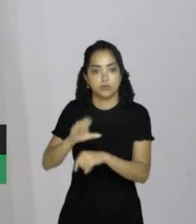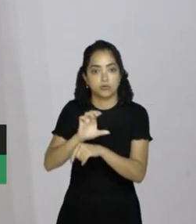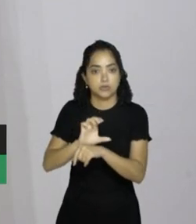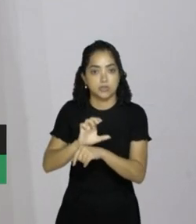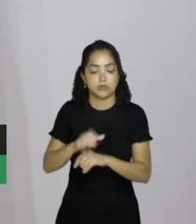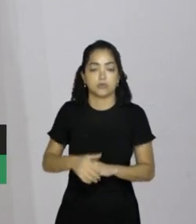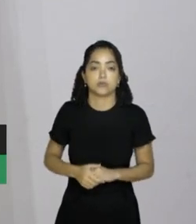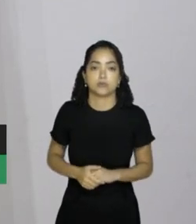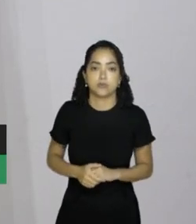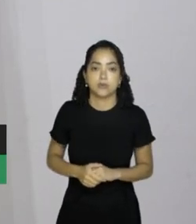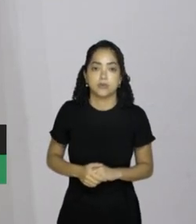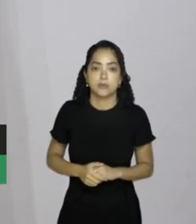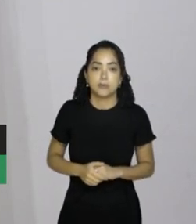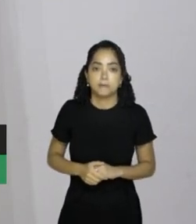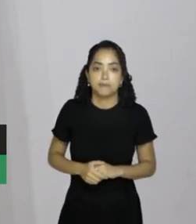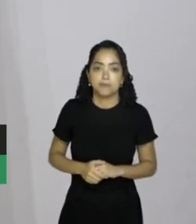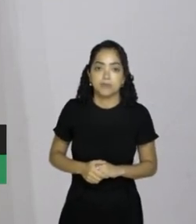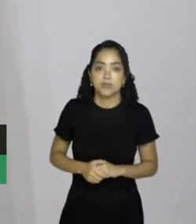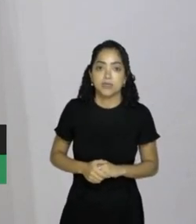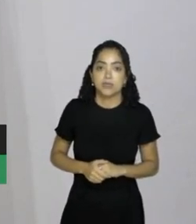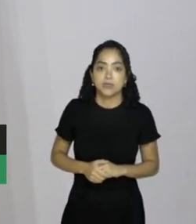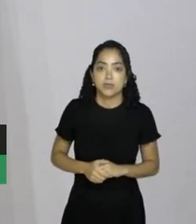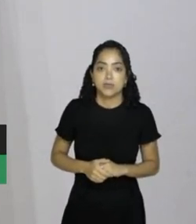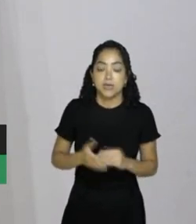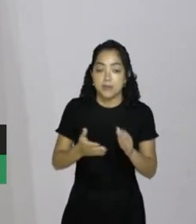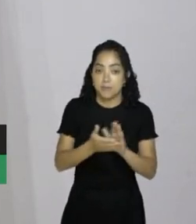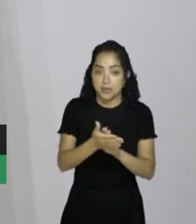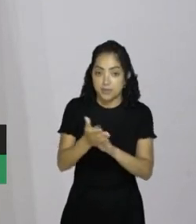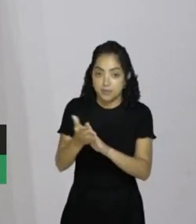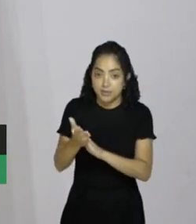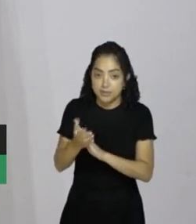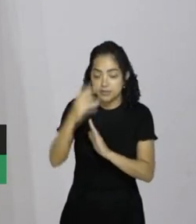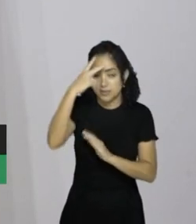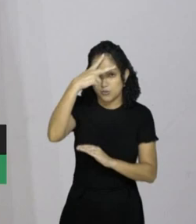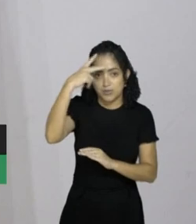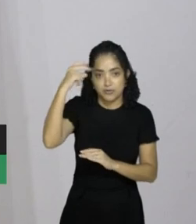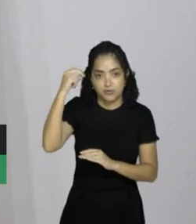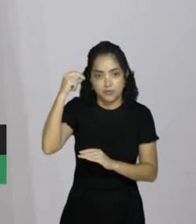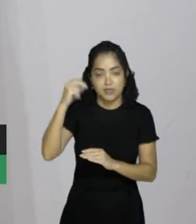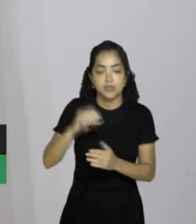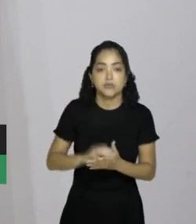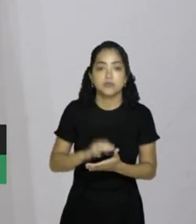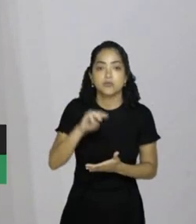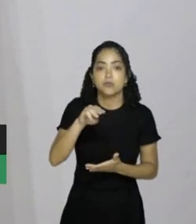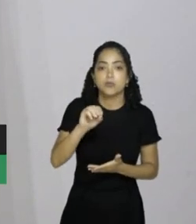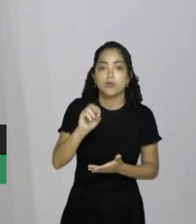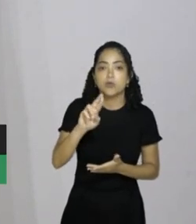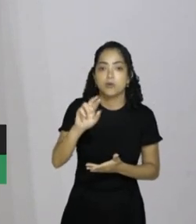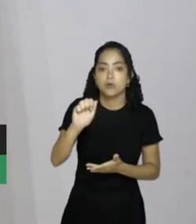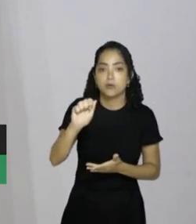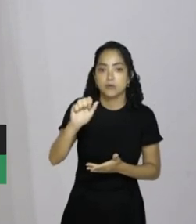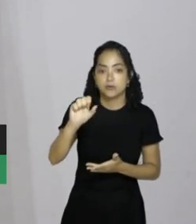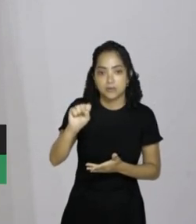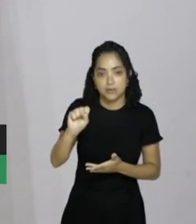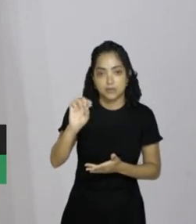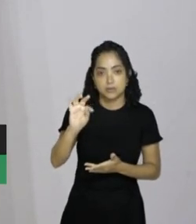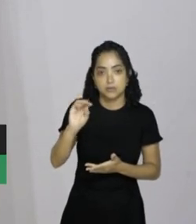aproveito para parabenizar o prefeito morastoni pela organização